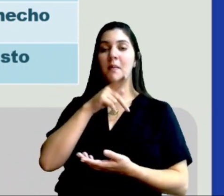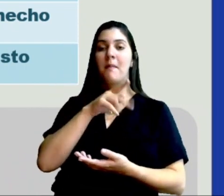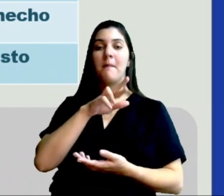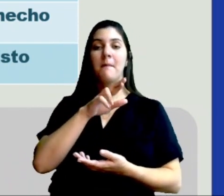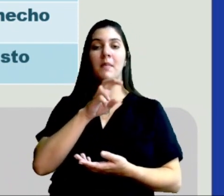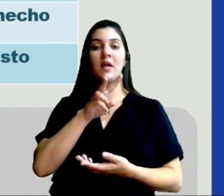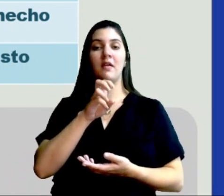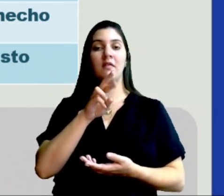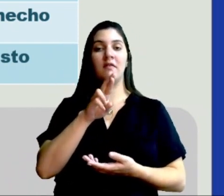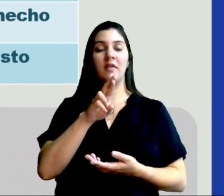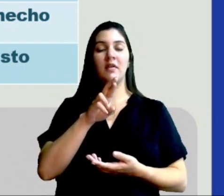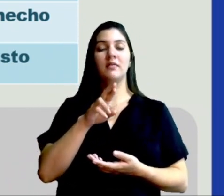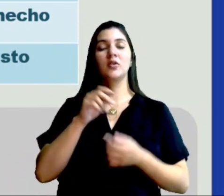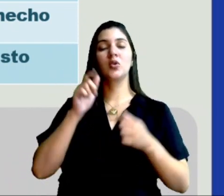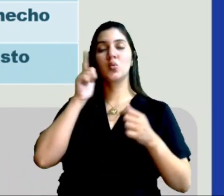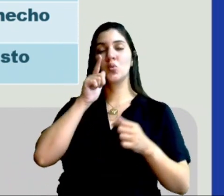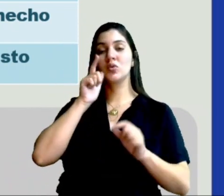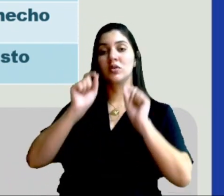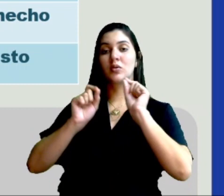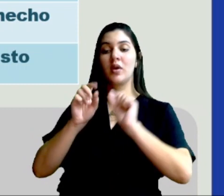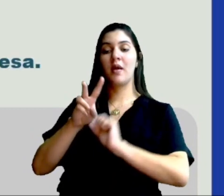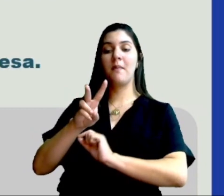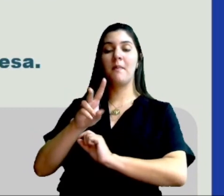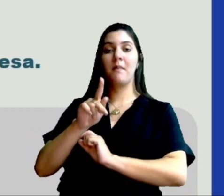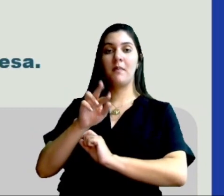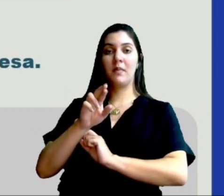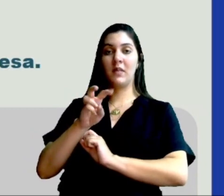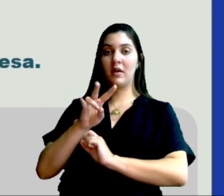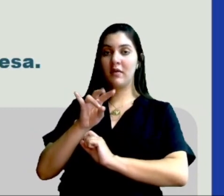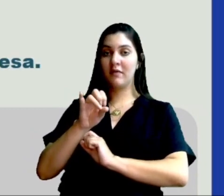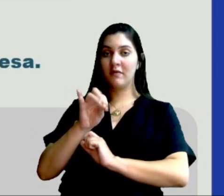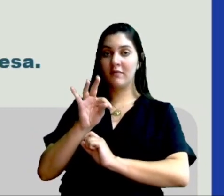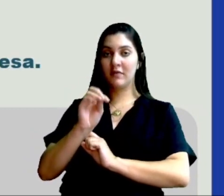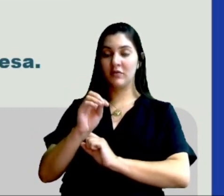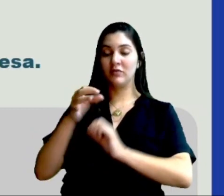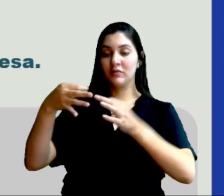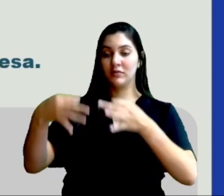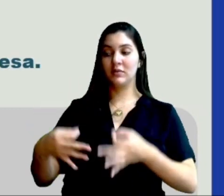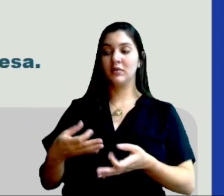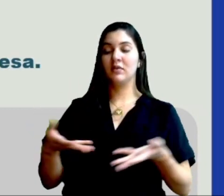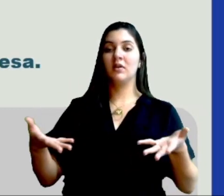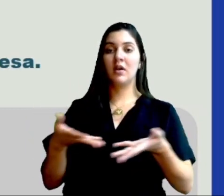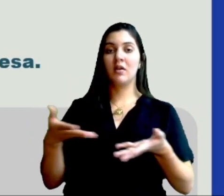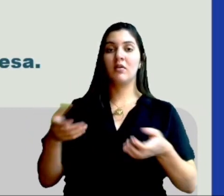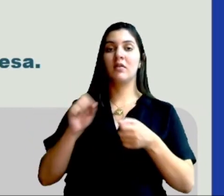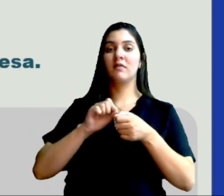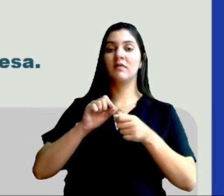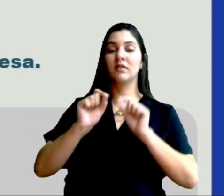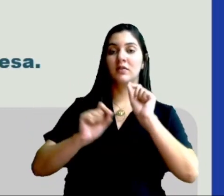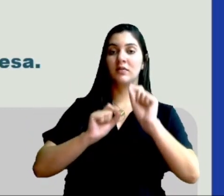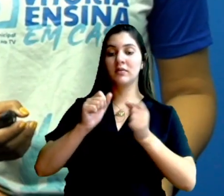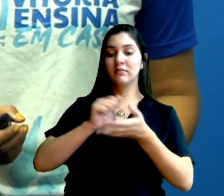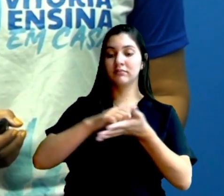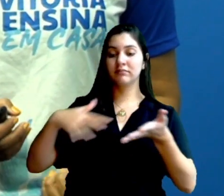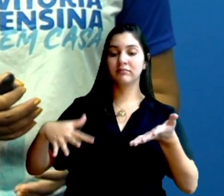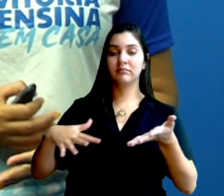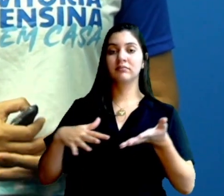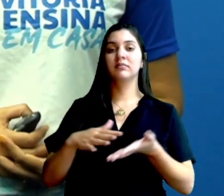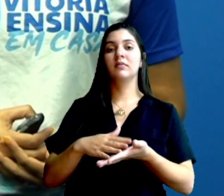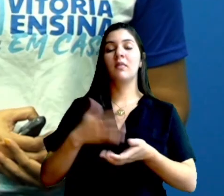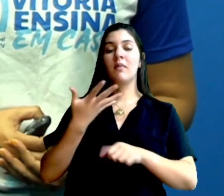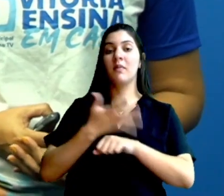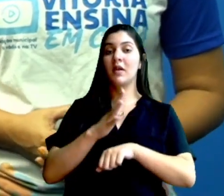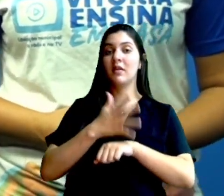tenho previsto, tá certo? E agora, a gente vai fazer uma atividade